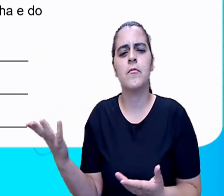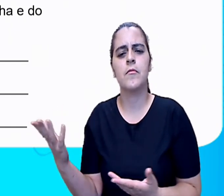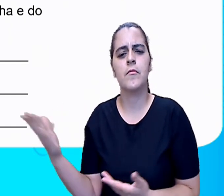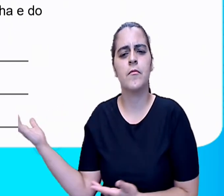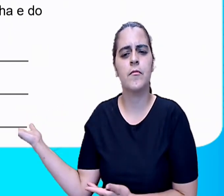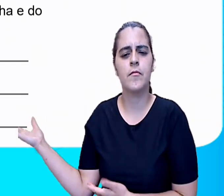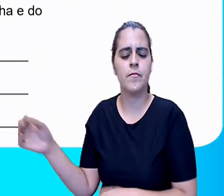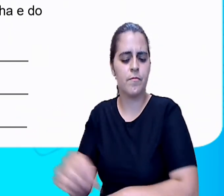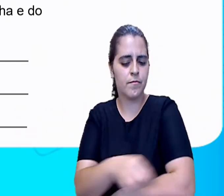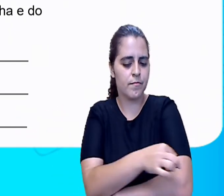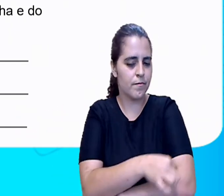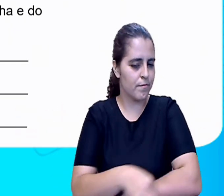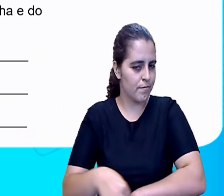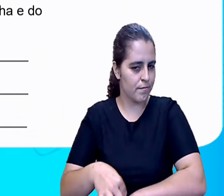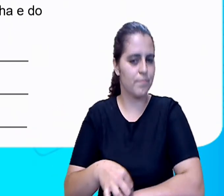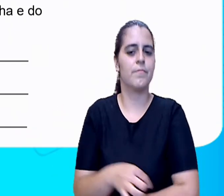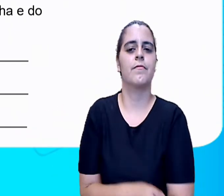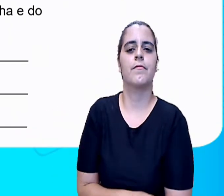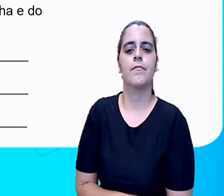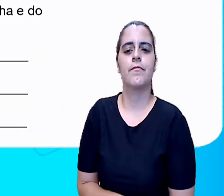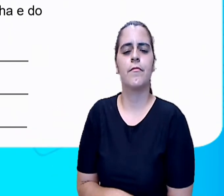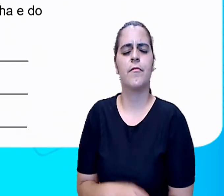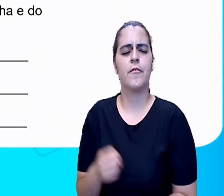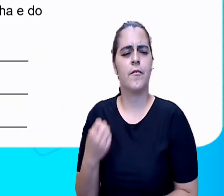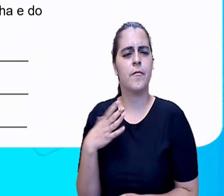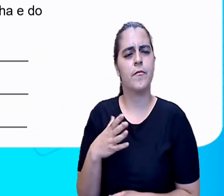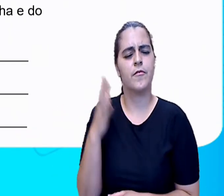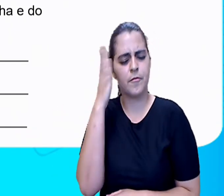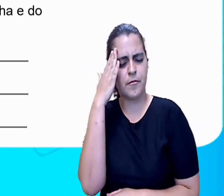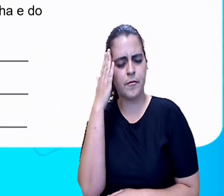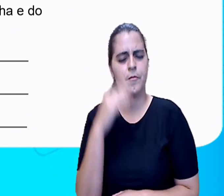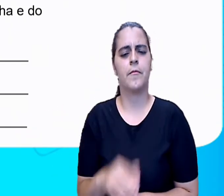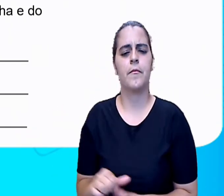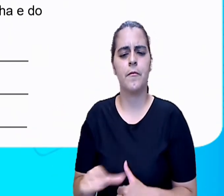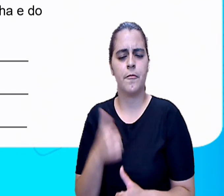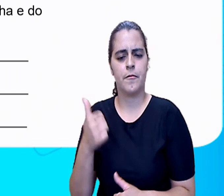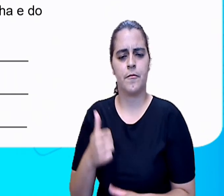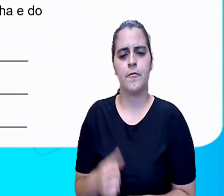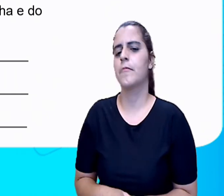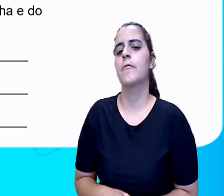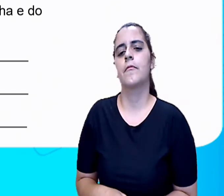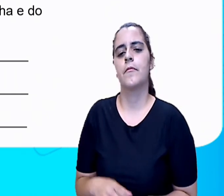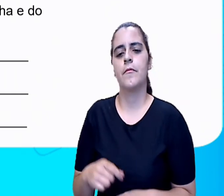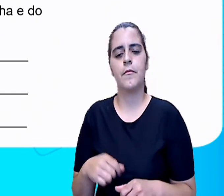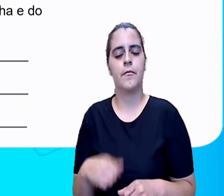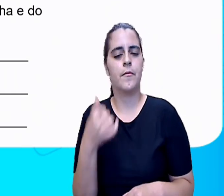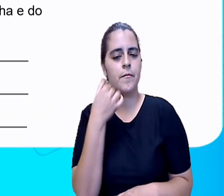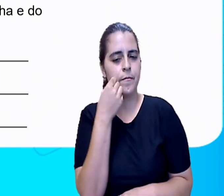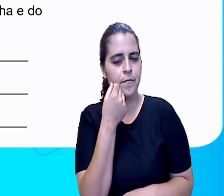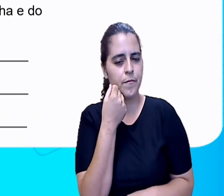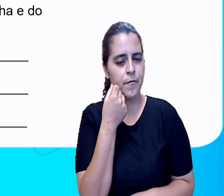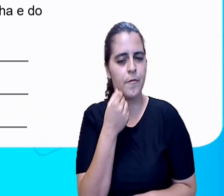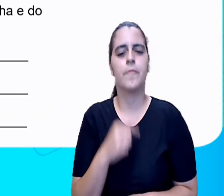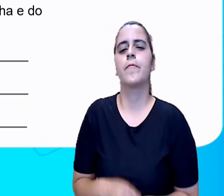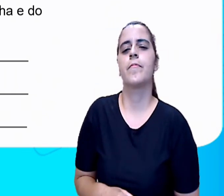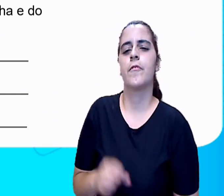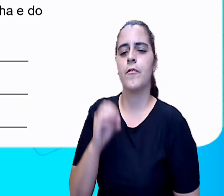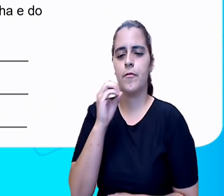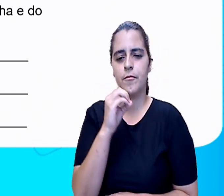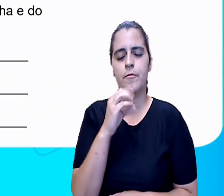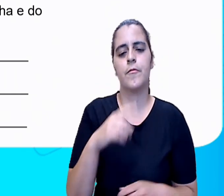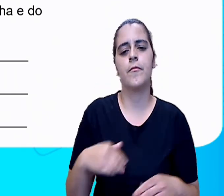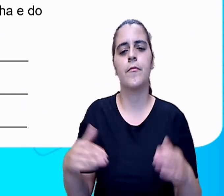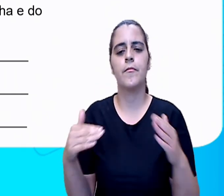o auxílio da régua. Então, vamos saber primeiro do lápis. O lápis vai do 0 até